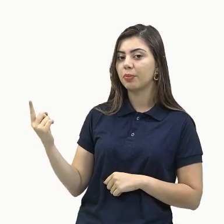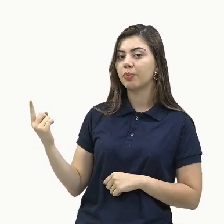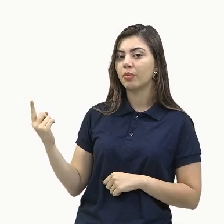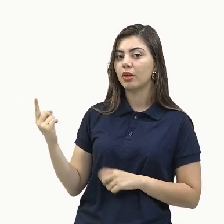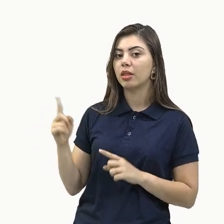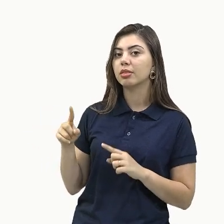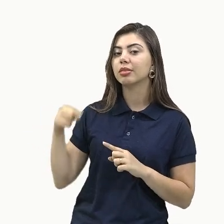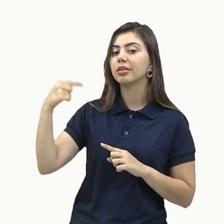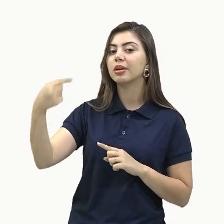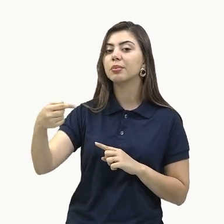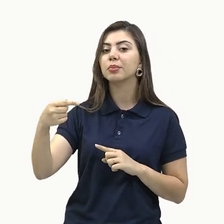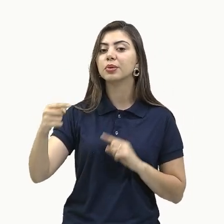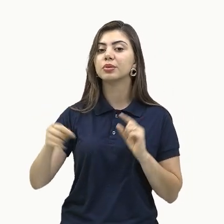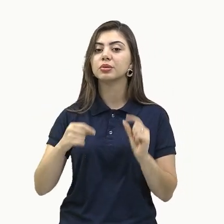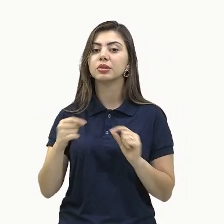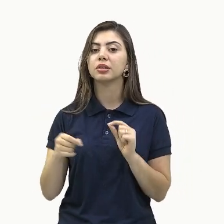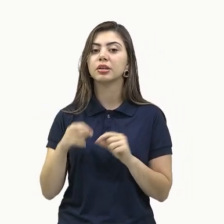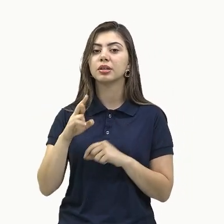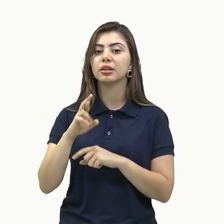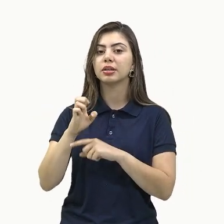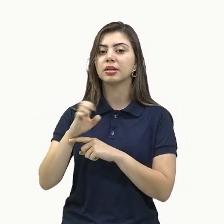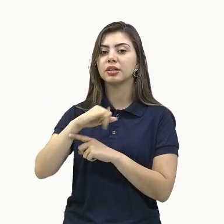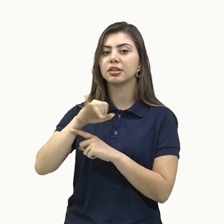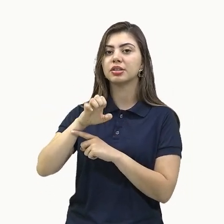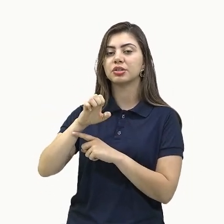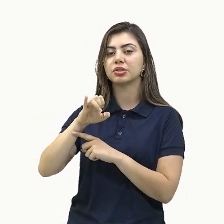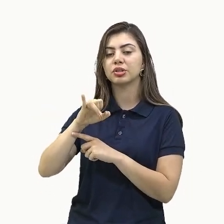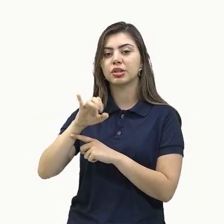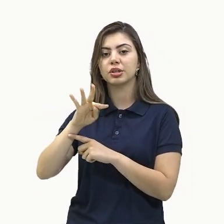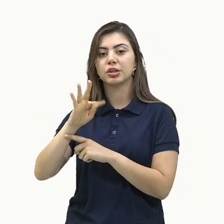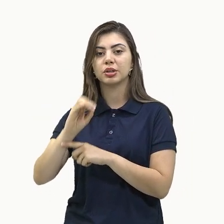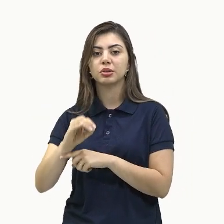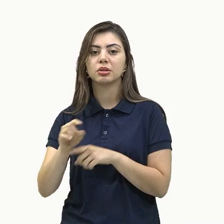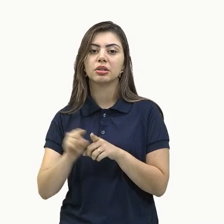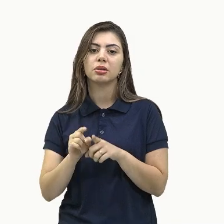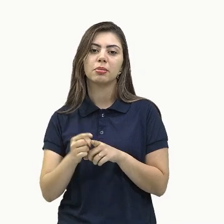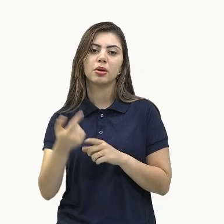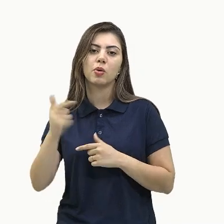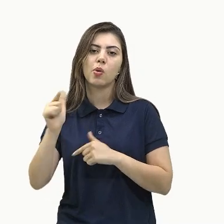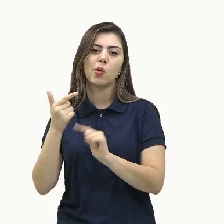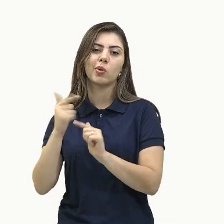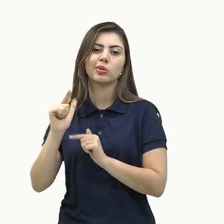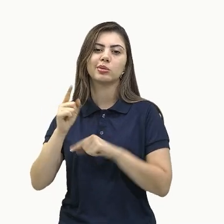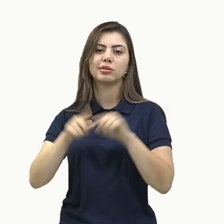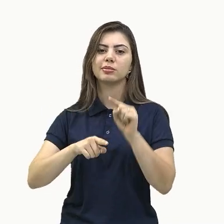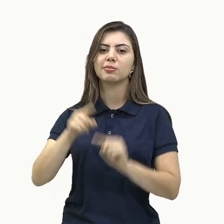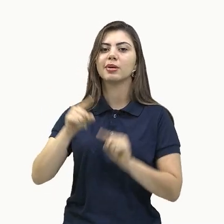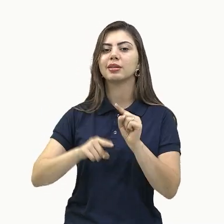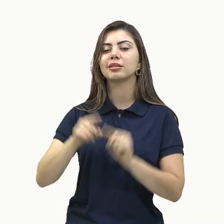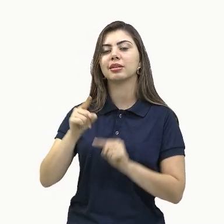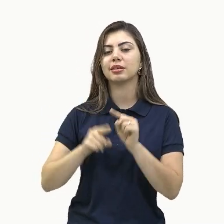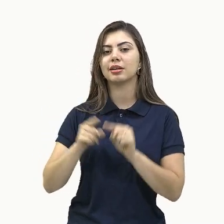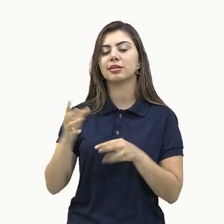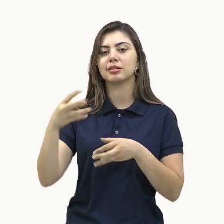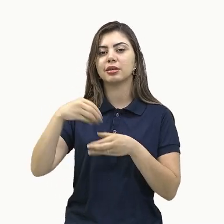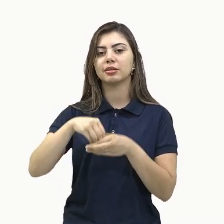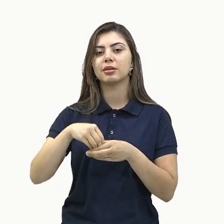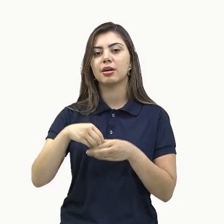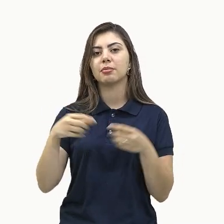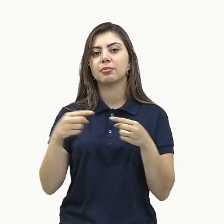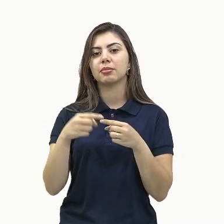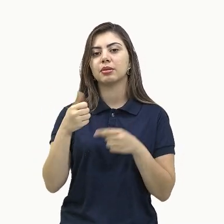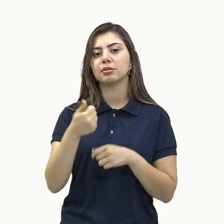então pelos rejeitos, e outros materiais que estão dentro desses